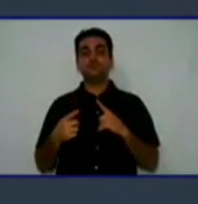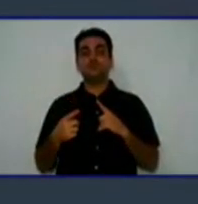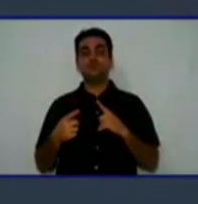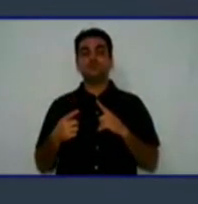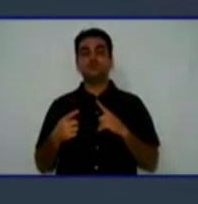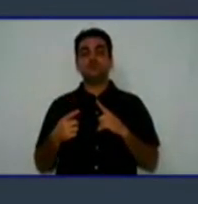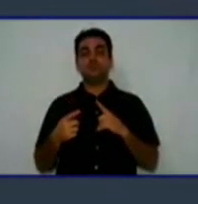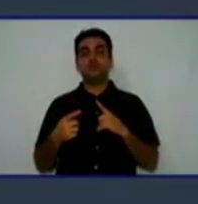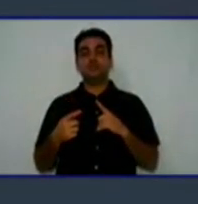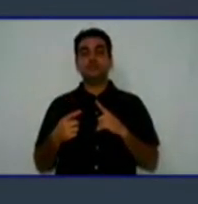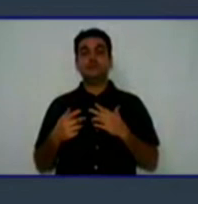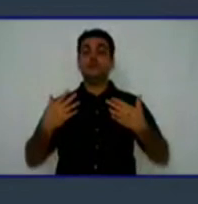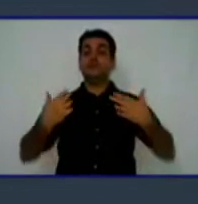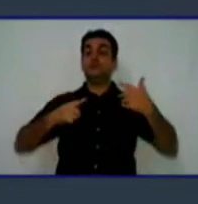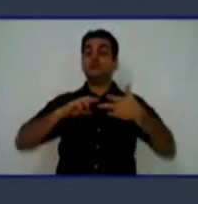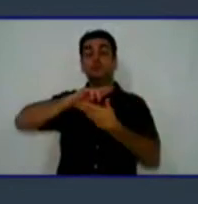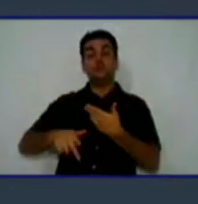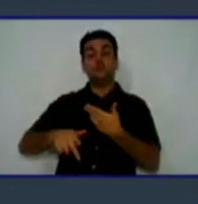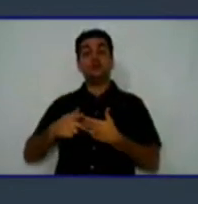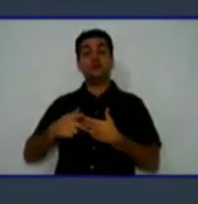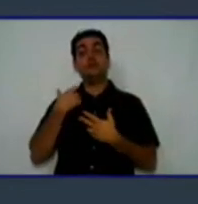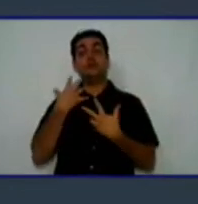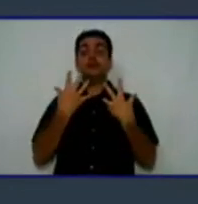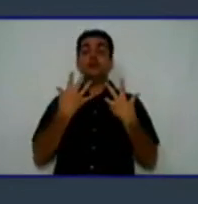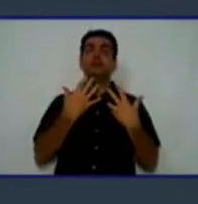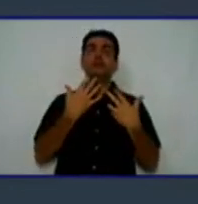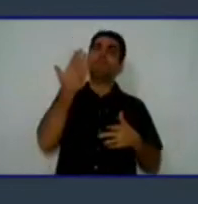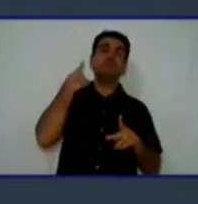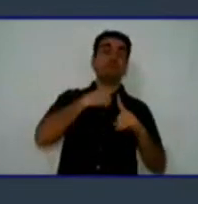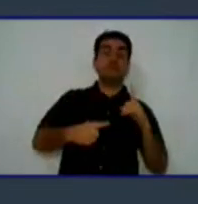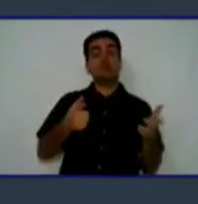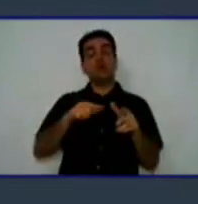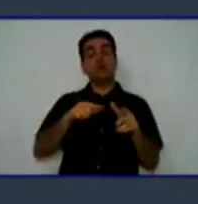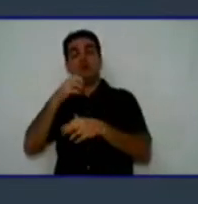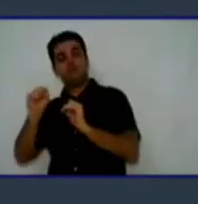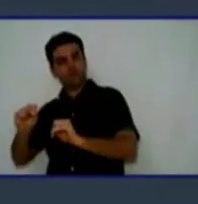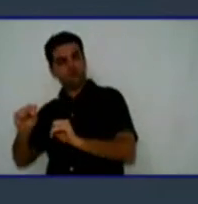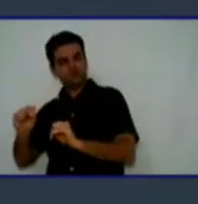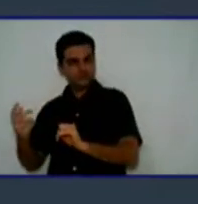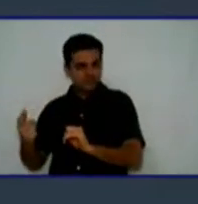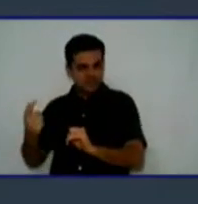modal teôntico de proibido para permitido por meio do afastamento da